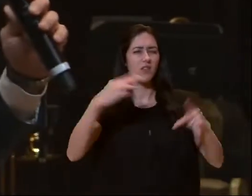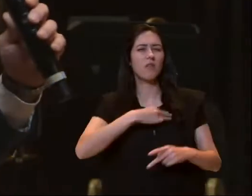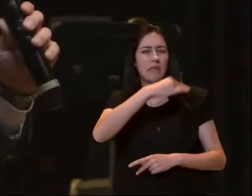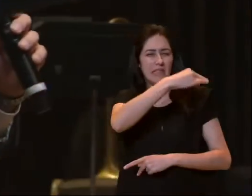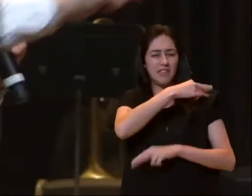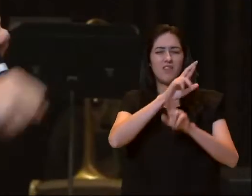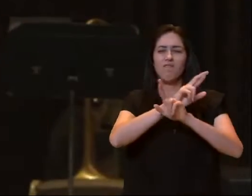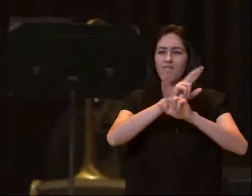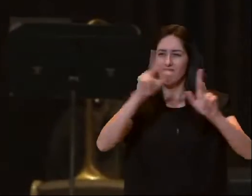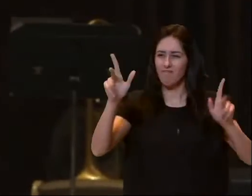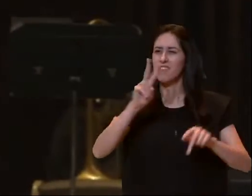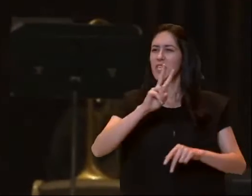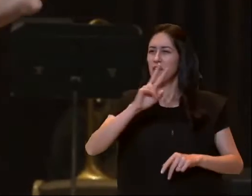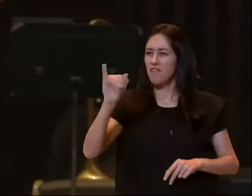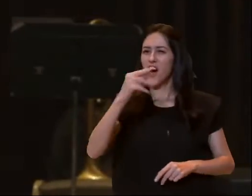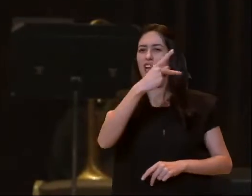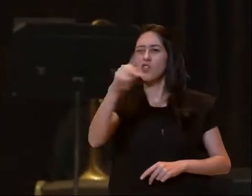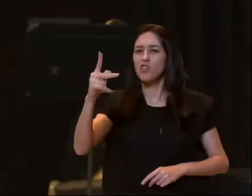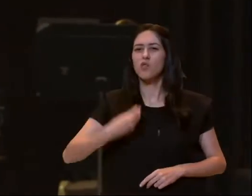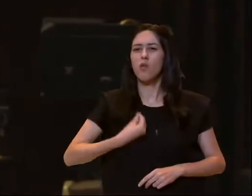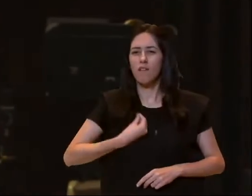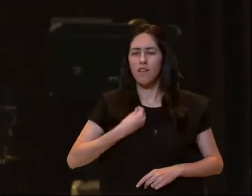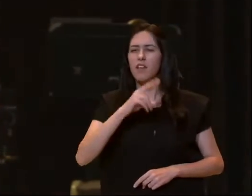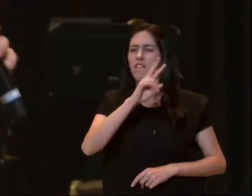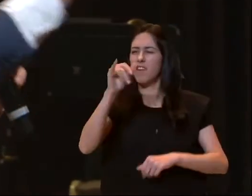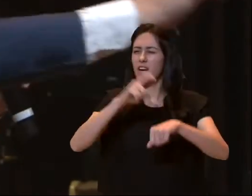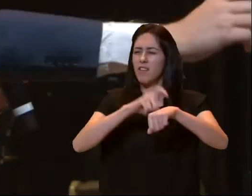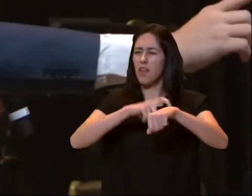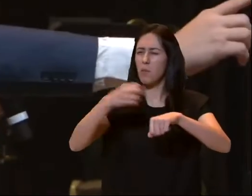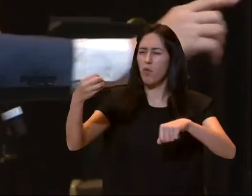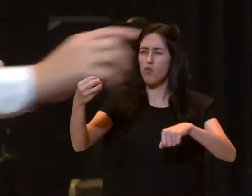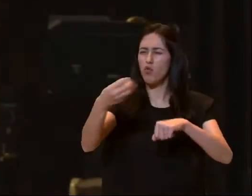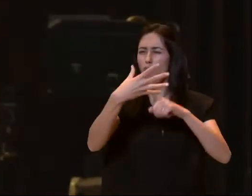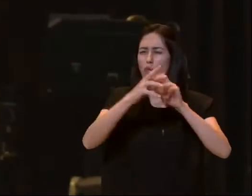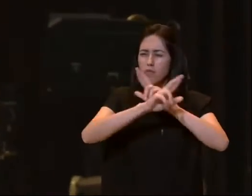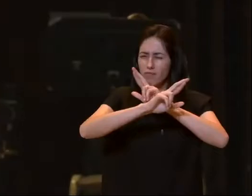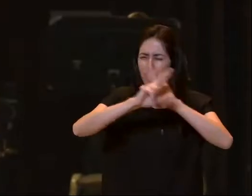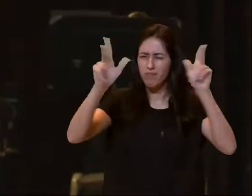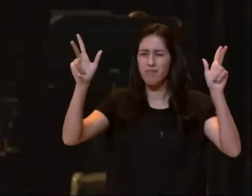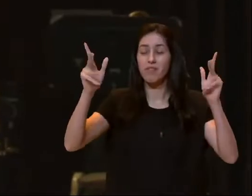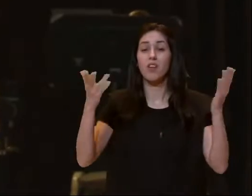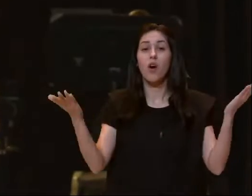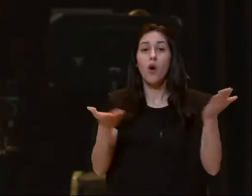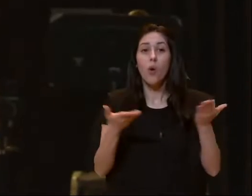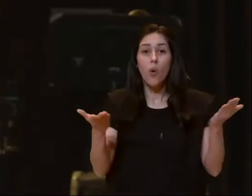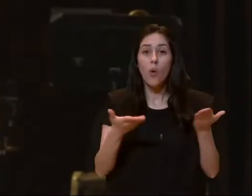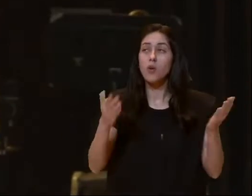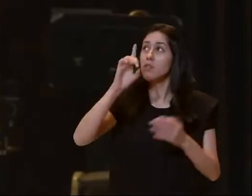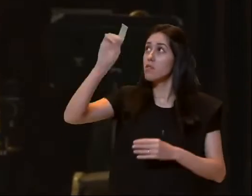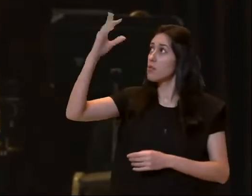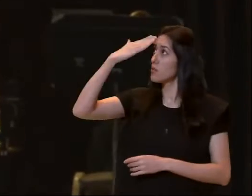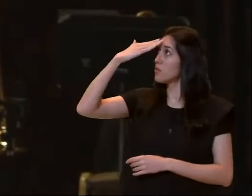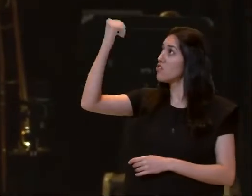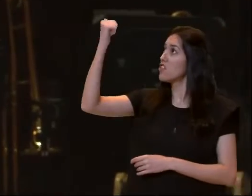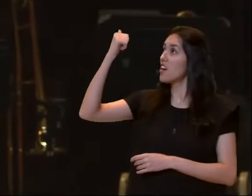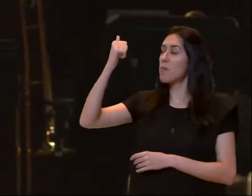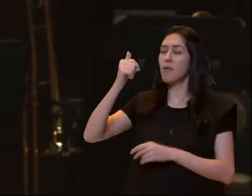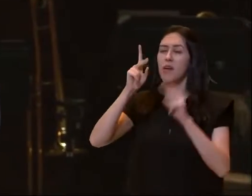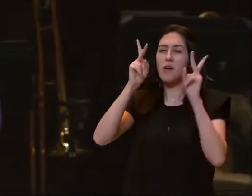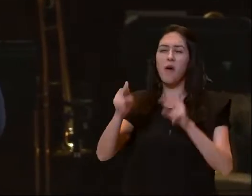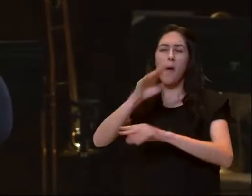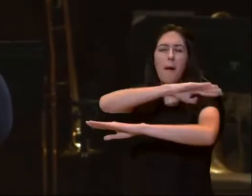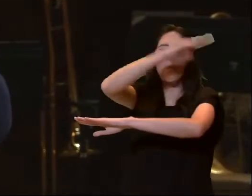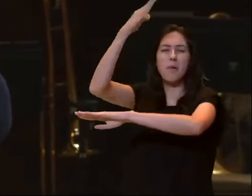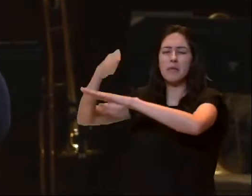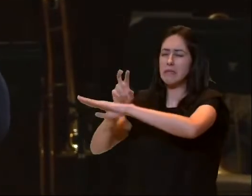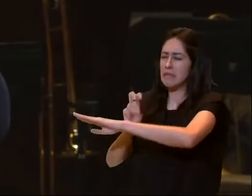tempo novo vai chegar sobre a sua vida. Um tempo novo. Hoje Ele nos trouxe aqui para subir a montanha e